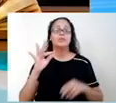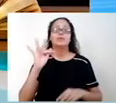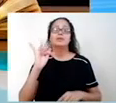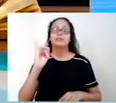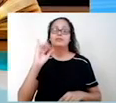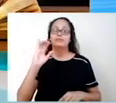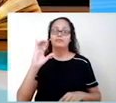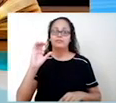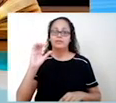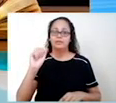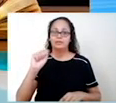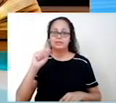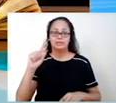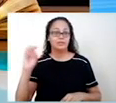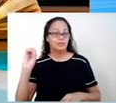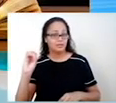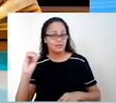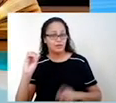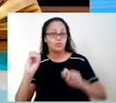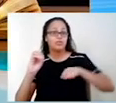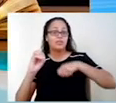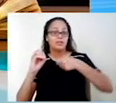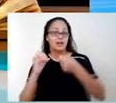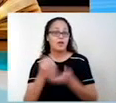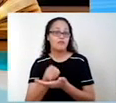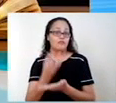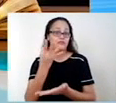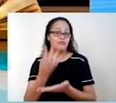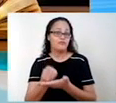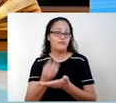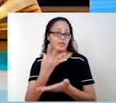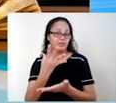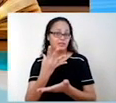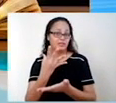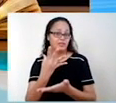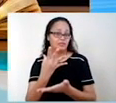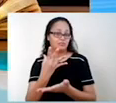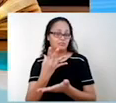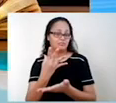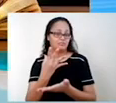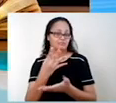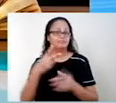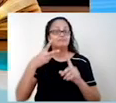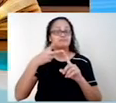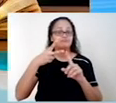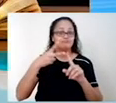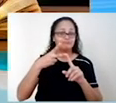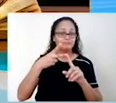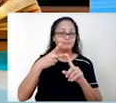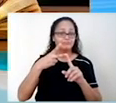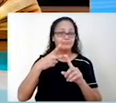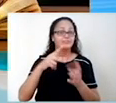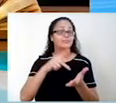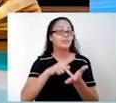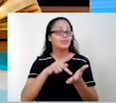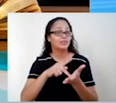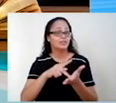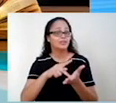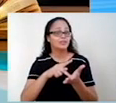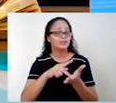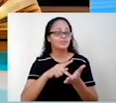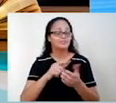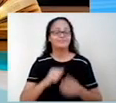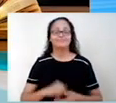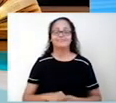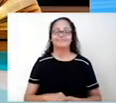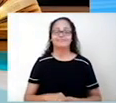e verossimilhança. Ficção, eu sei que todo mundo já deve ter ouvido falar, mas e verossimilhança? O que será que é? Vamos descobrir?